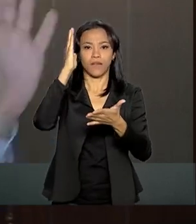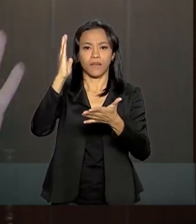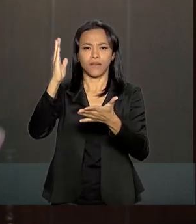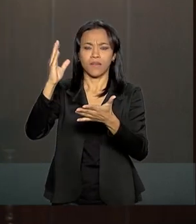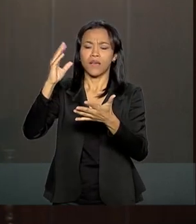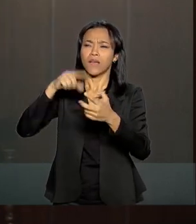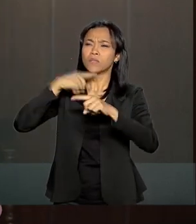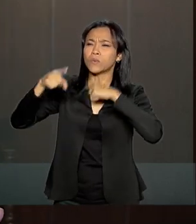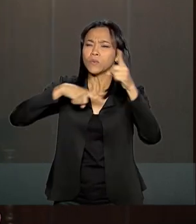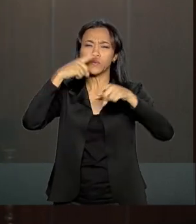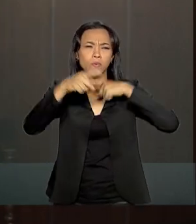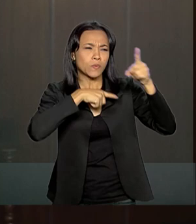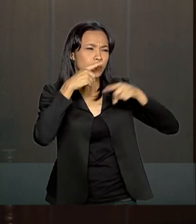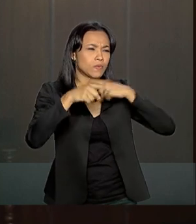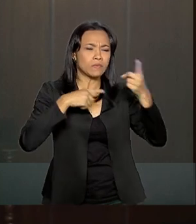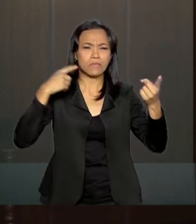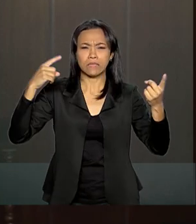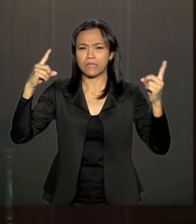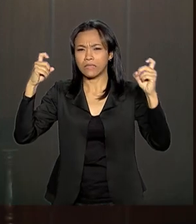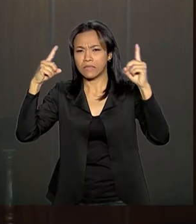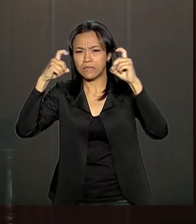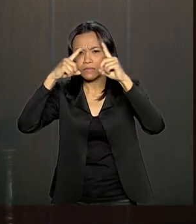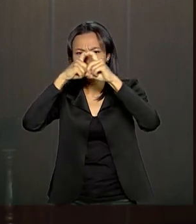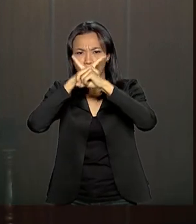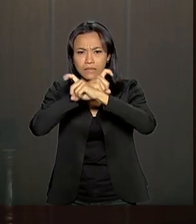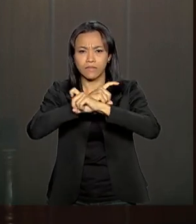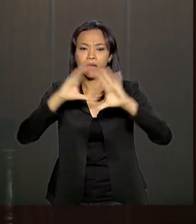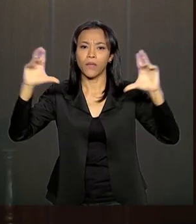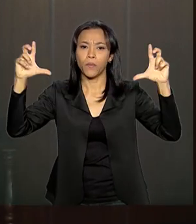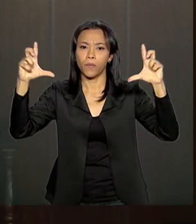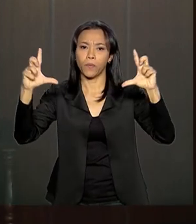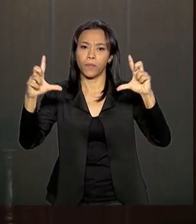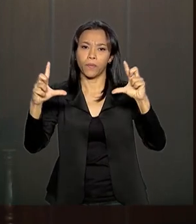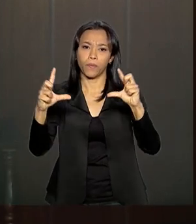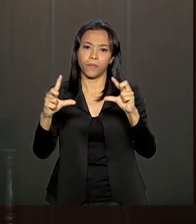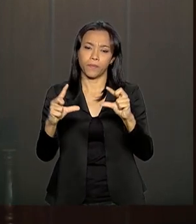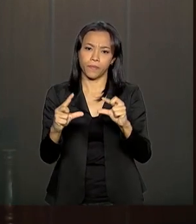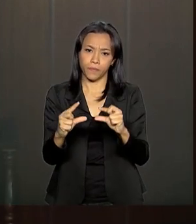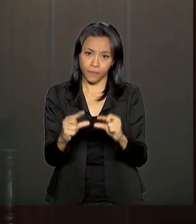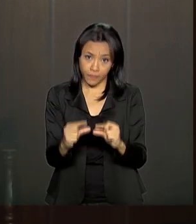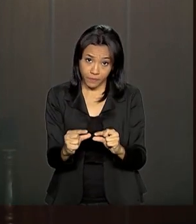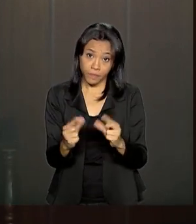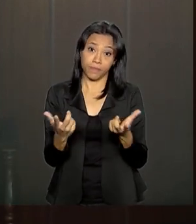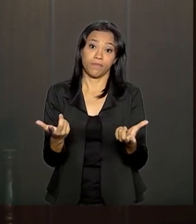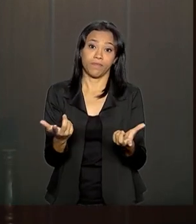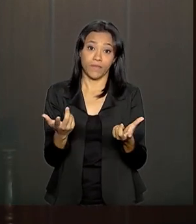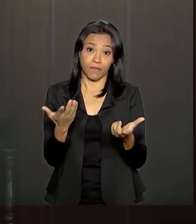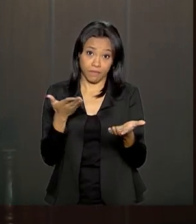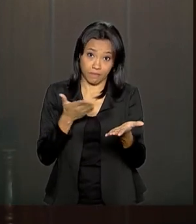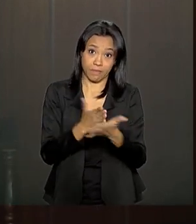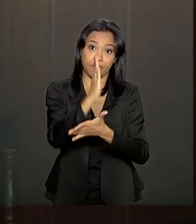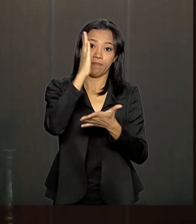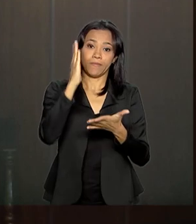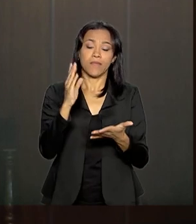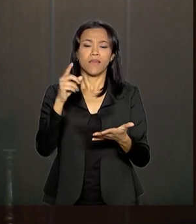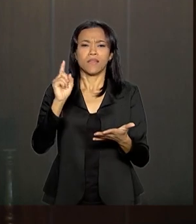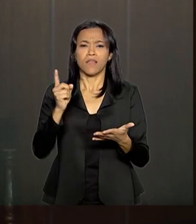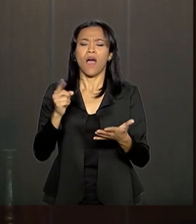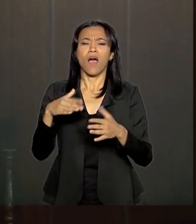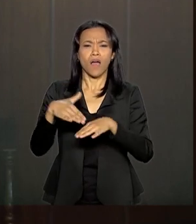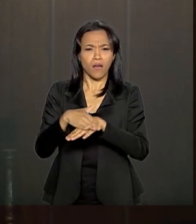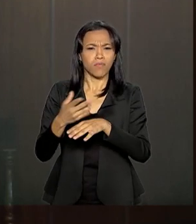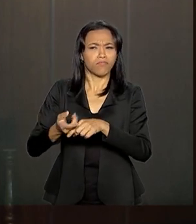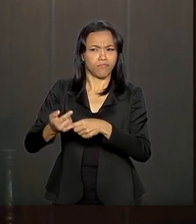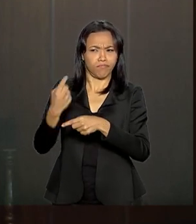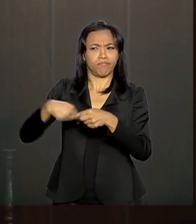negras no horizonte fiscal brasileiro. Então, essa reforma está sendo falada há algum